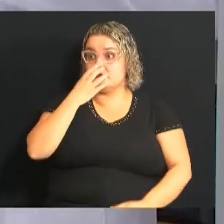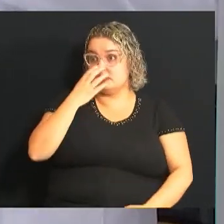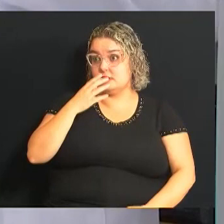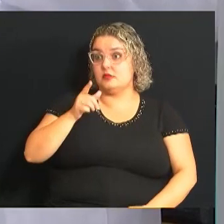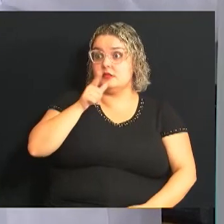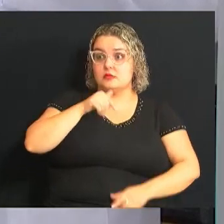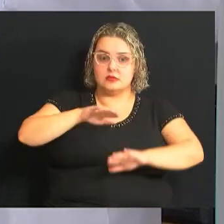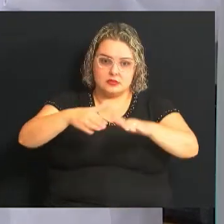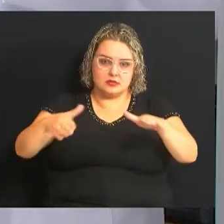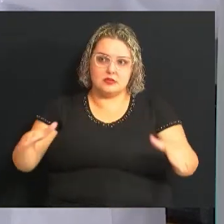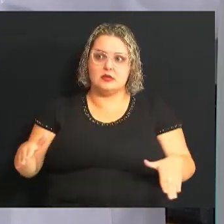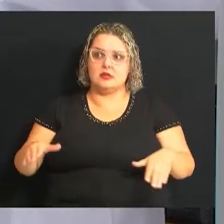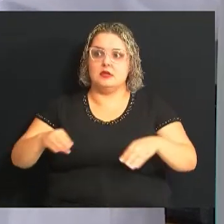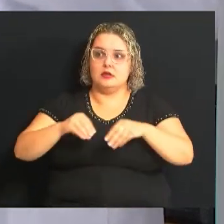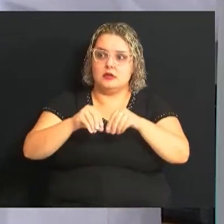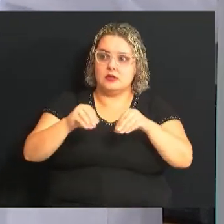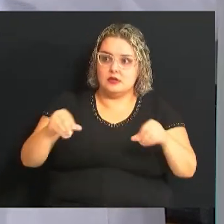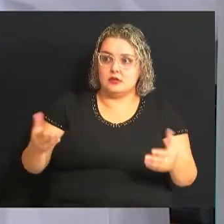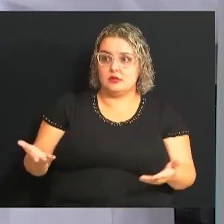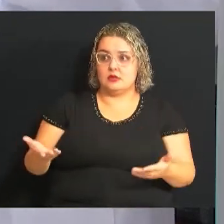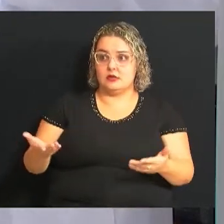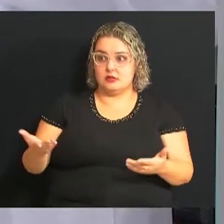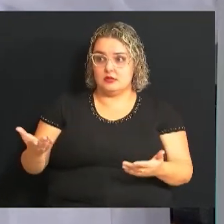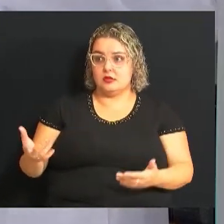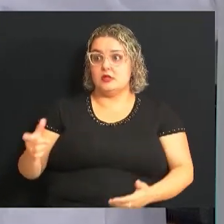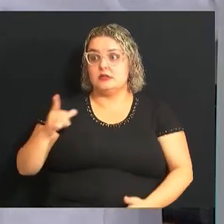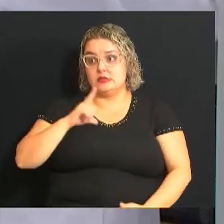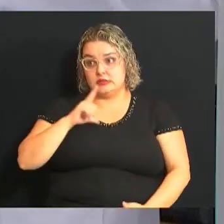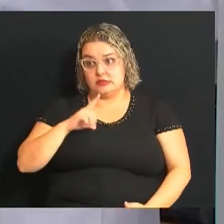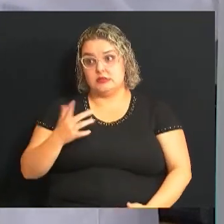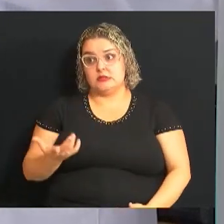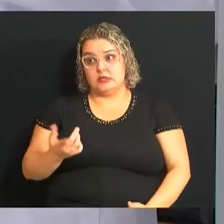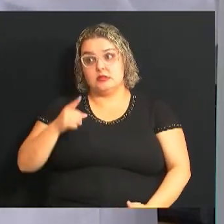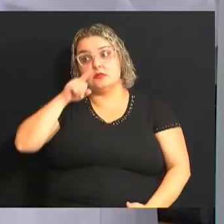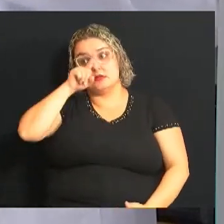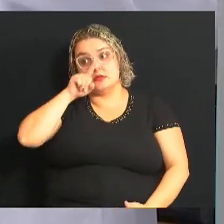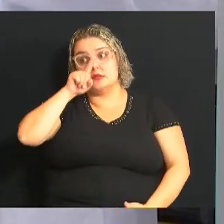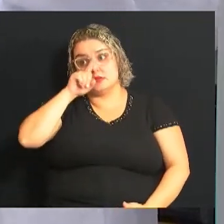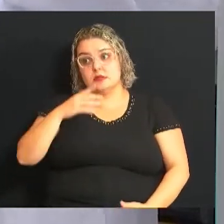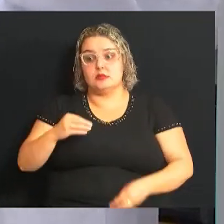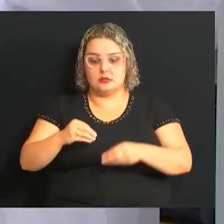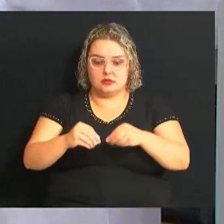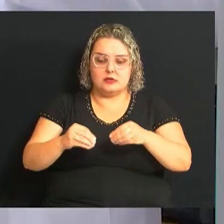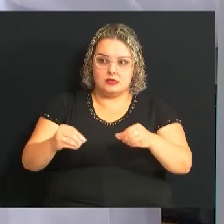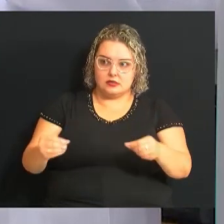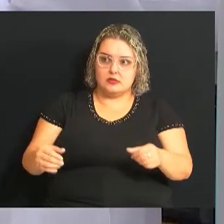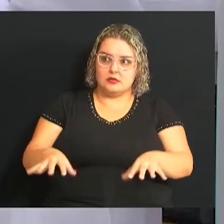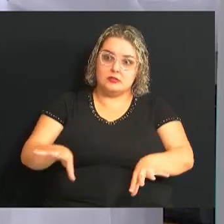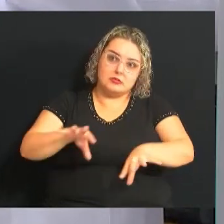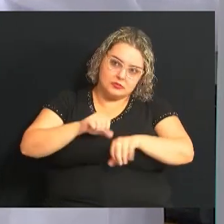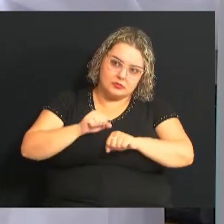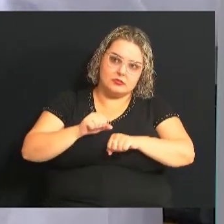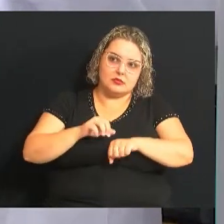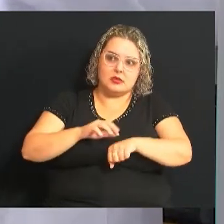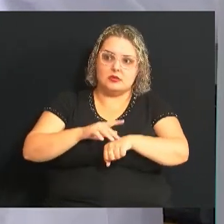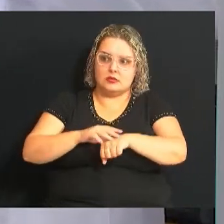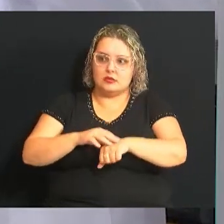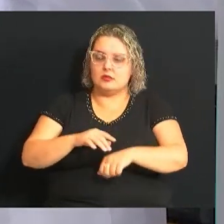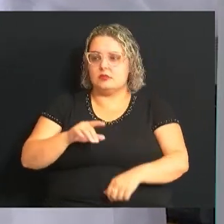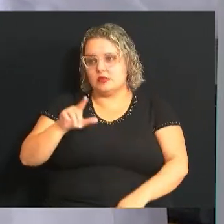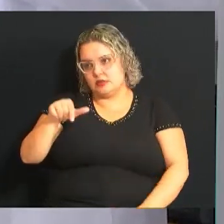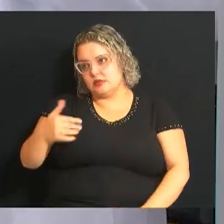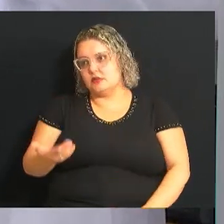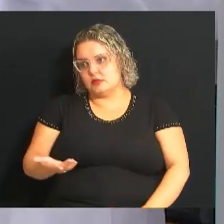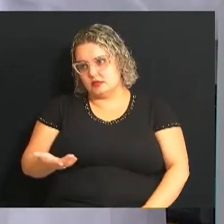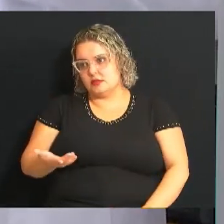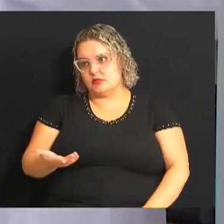na água, ficam na areia. Tem a questão de um certo risco da questão da areia em si, de uma contaminação, mas após a maior parte dos